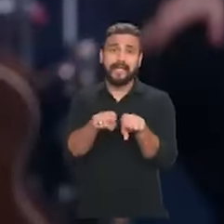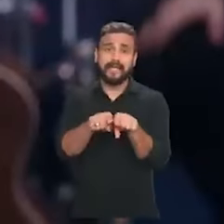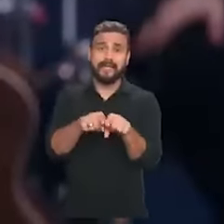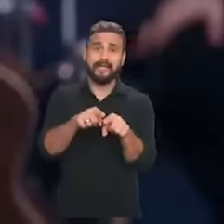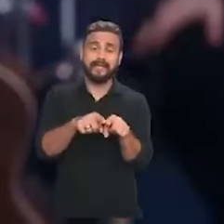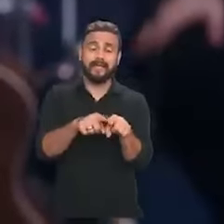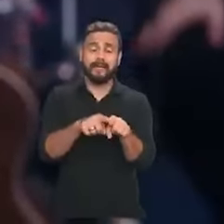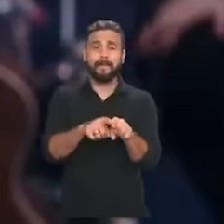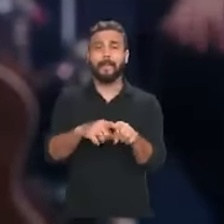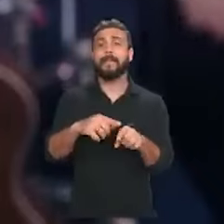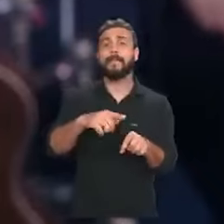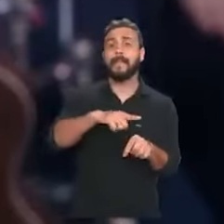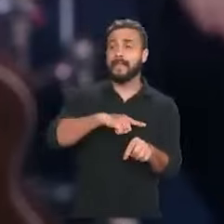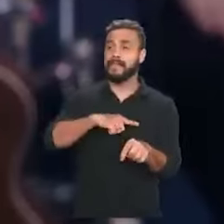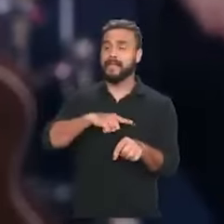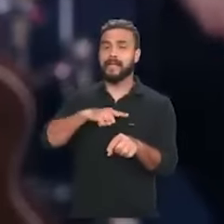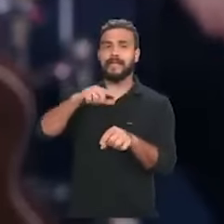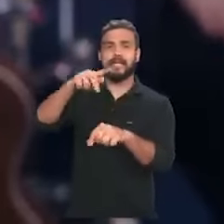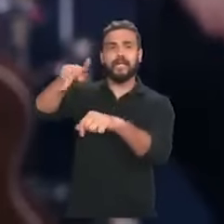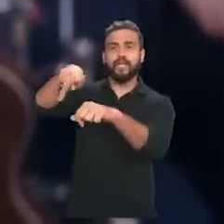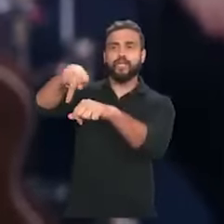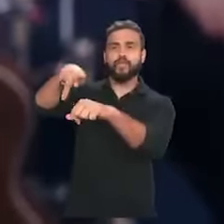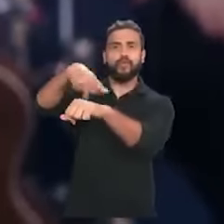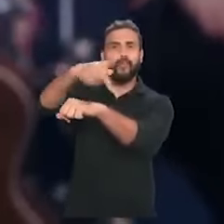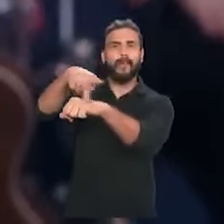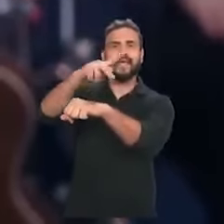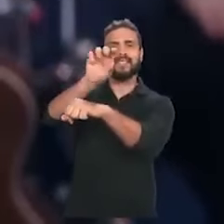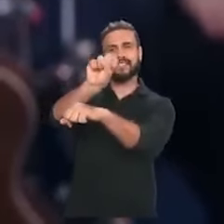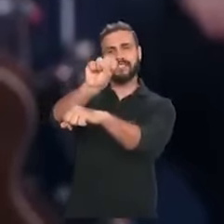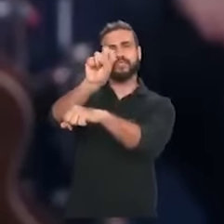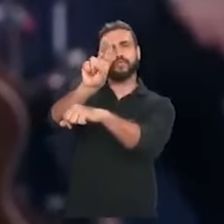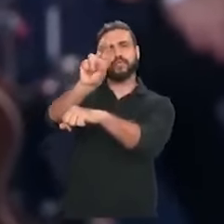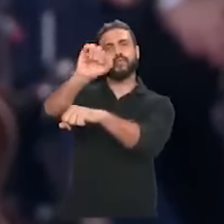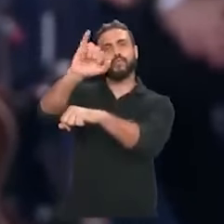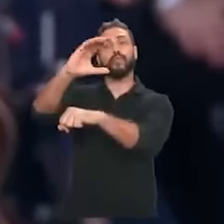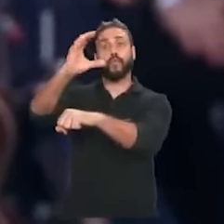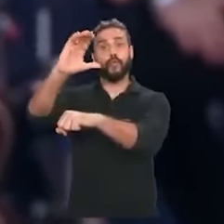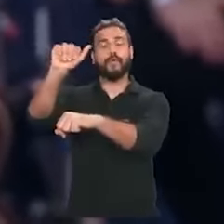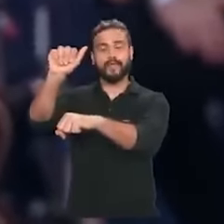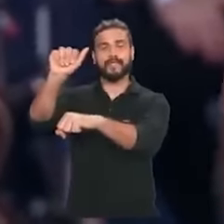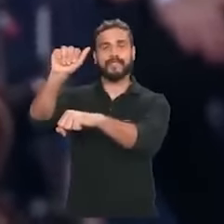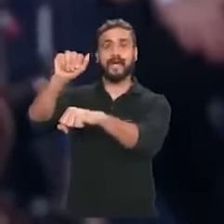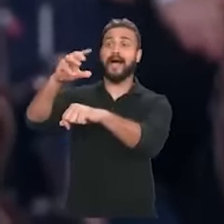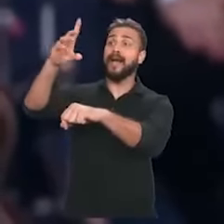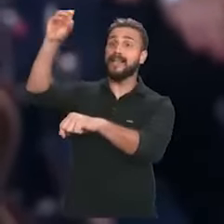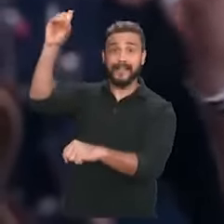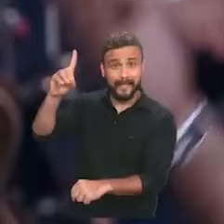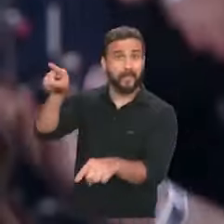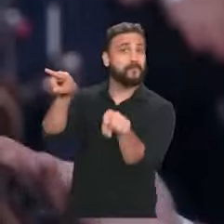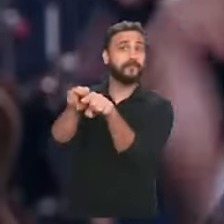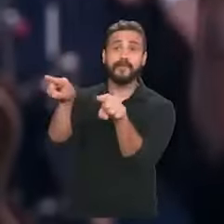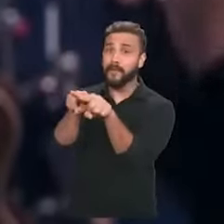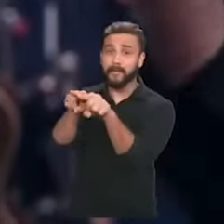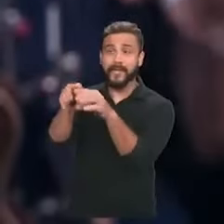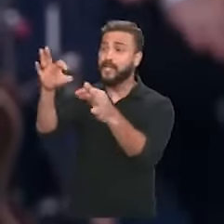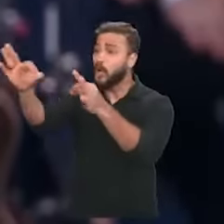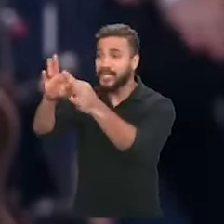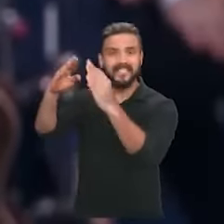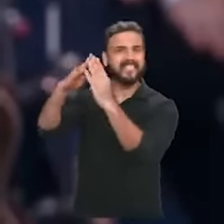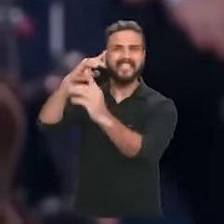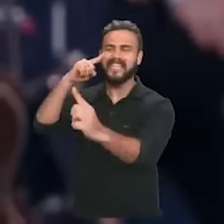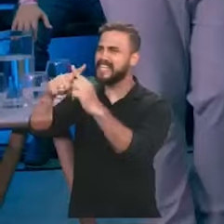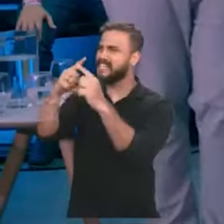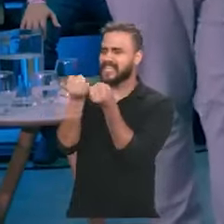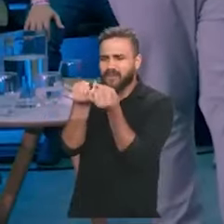pessoas, todos cabo-verdianos. Então, Deus está fazendo através de meios que a gente nunca imaginou. E